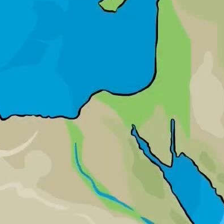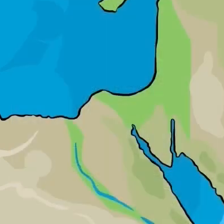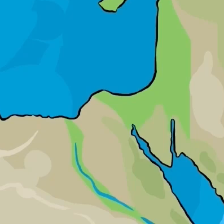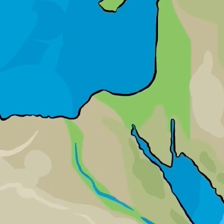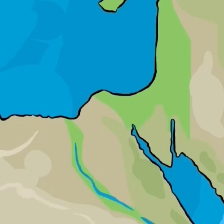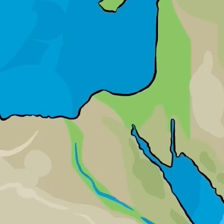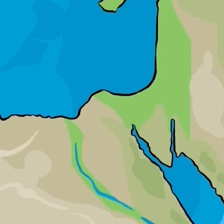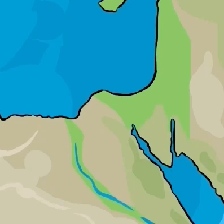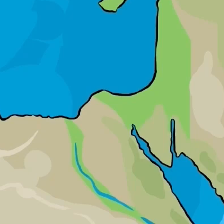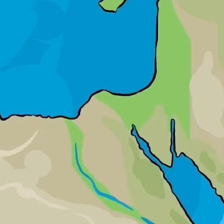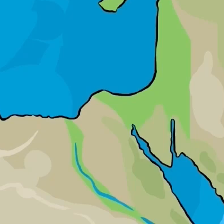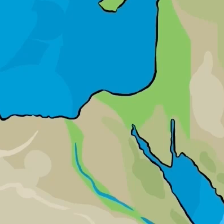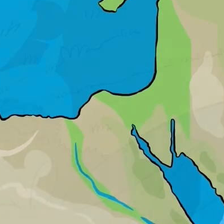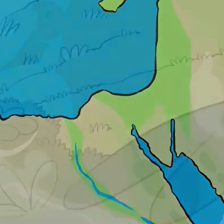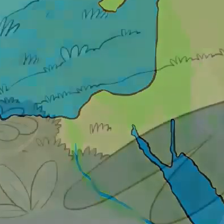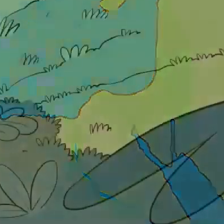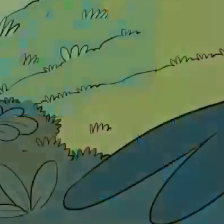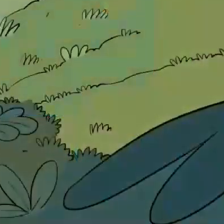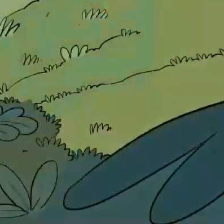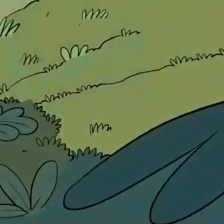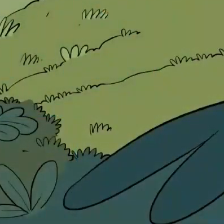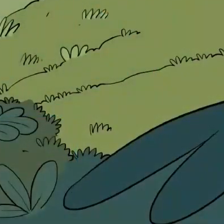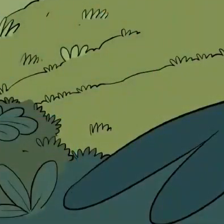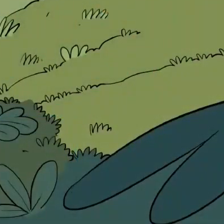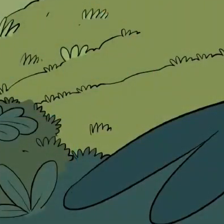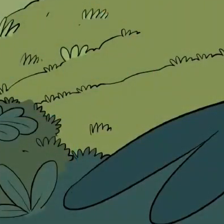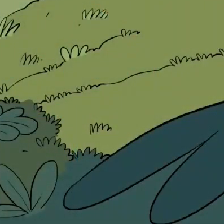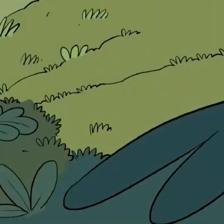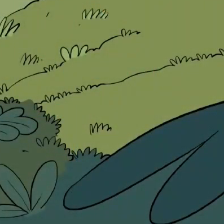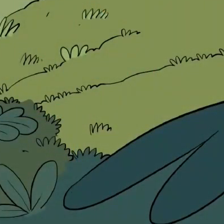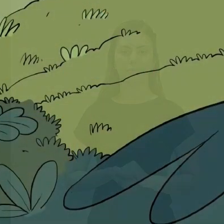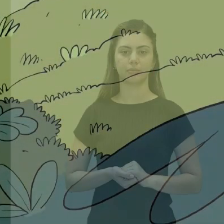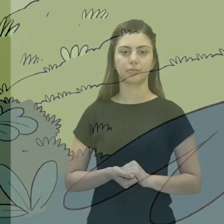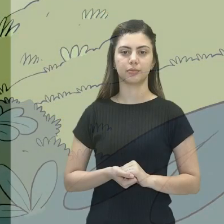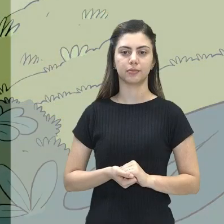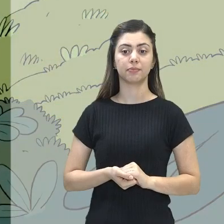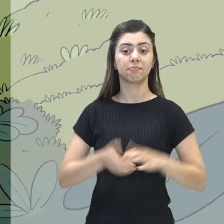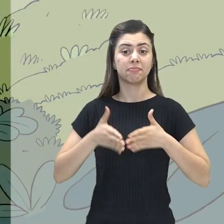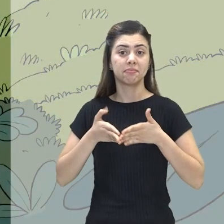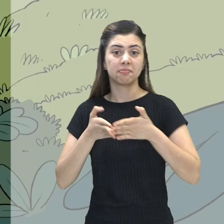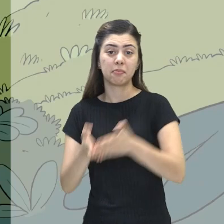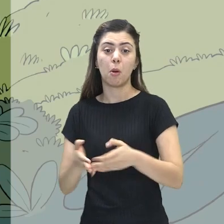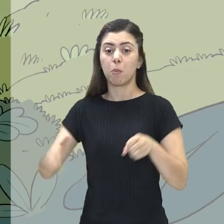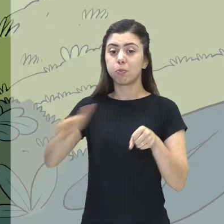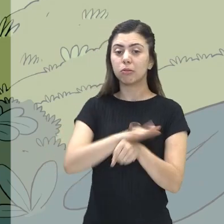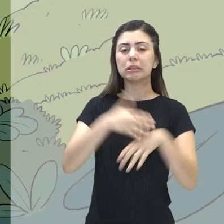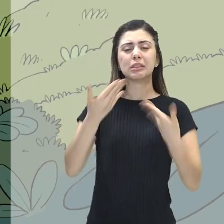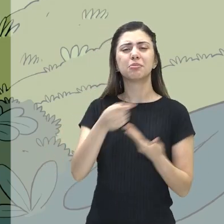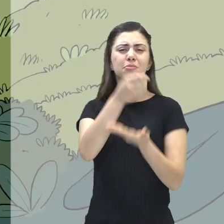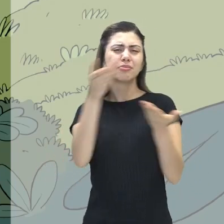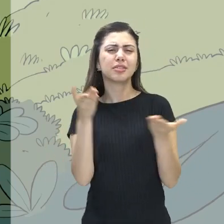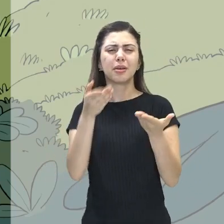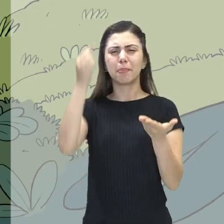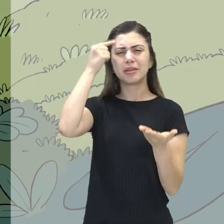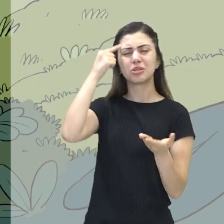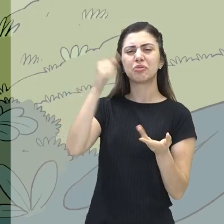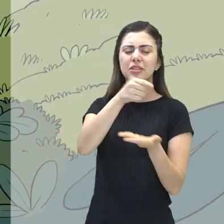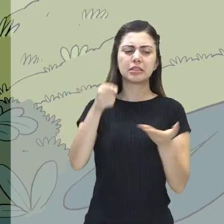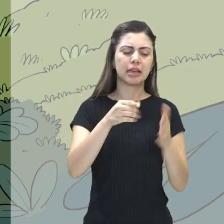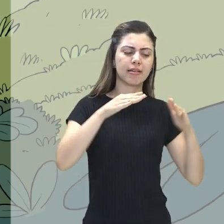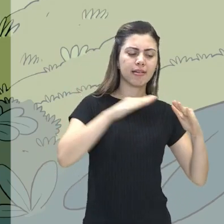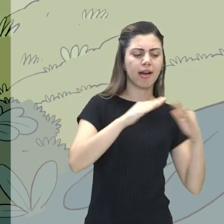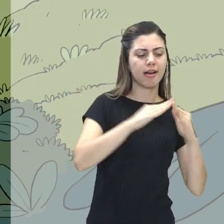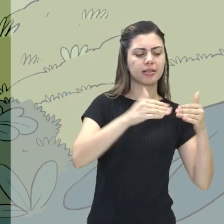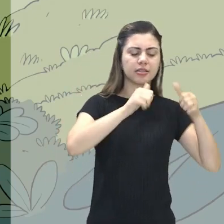pessoas bem maior do que o normal. Já pensou? Você ter que fugir do local onde você mora, contra a sua